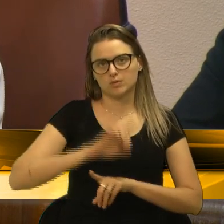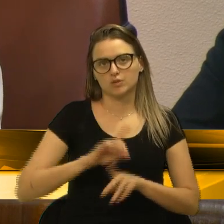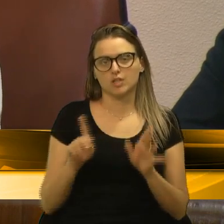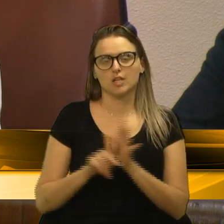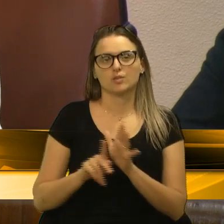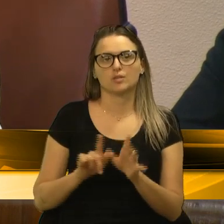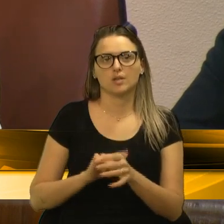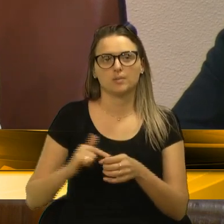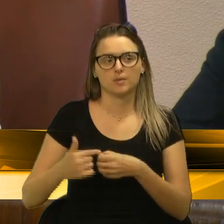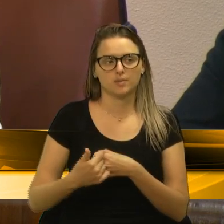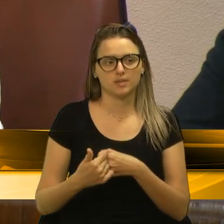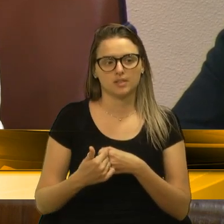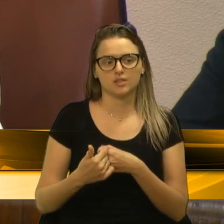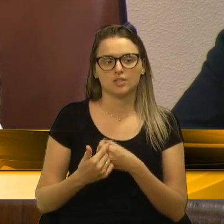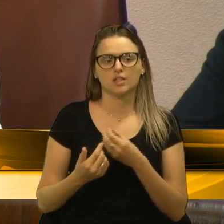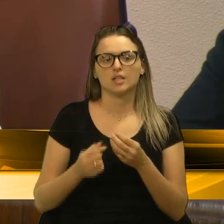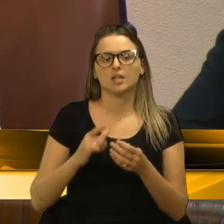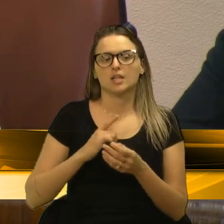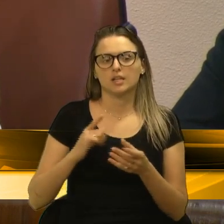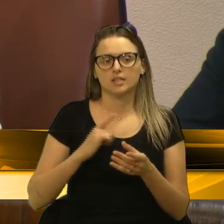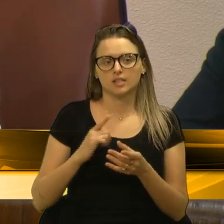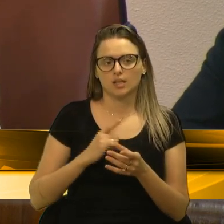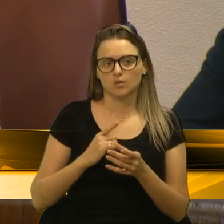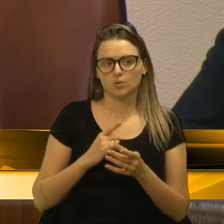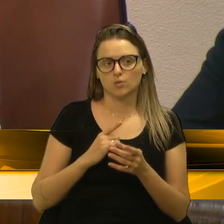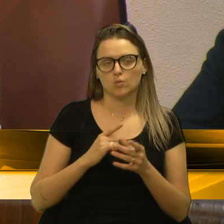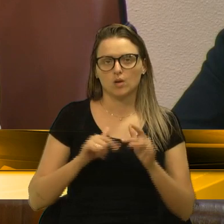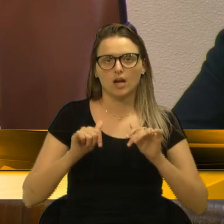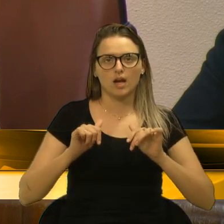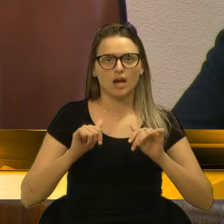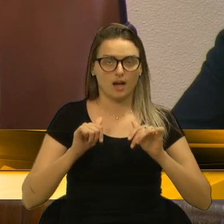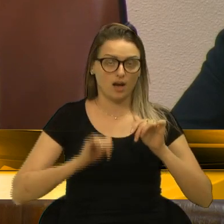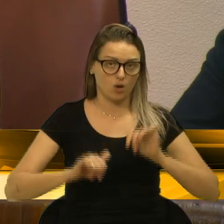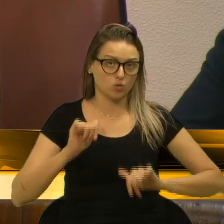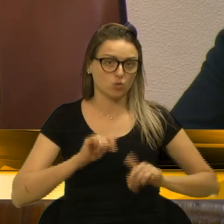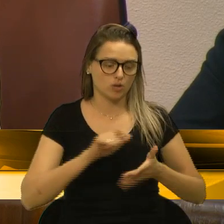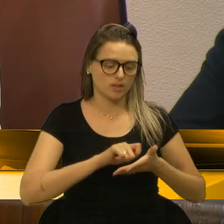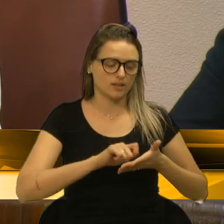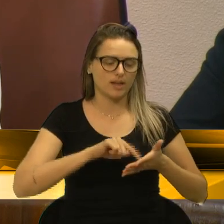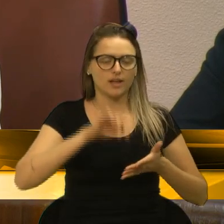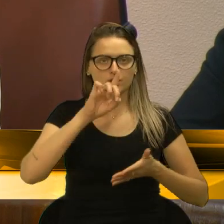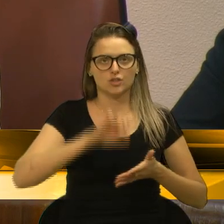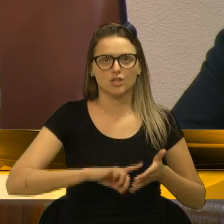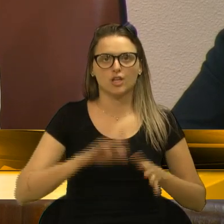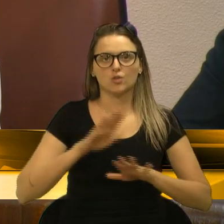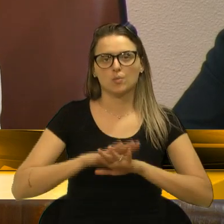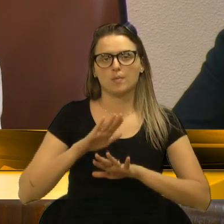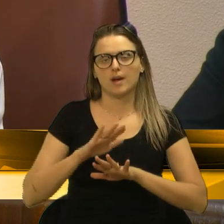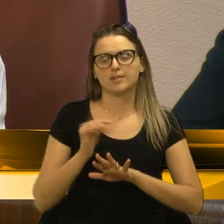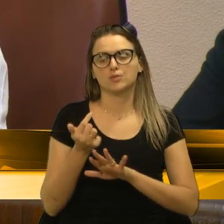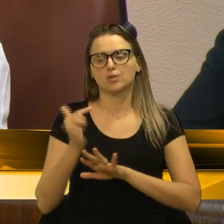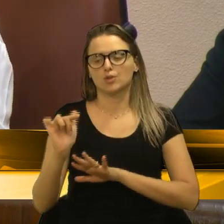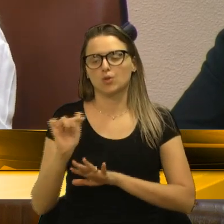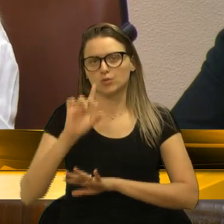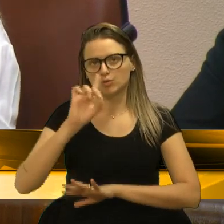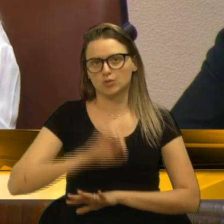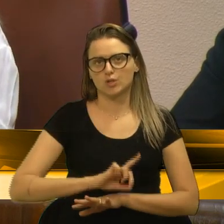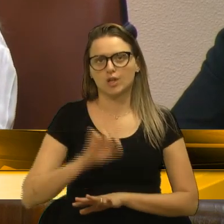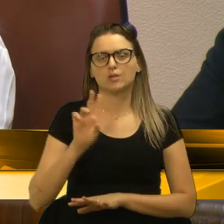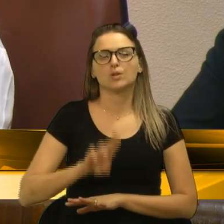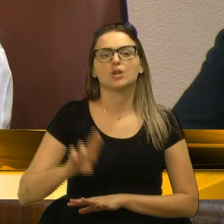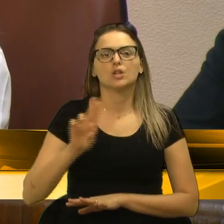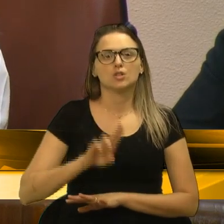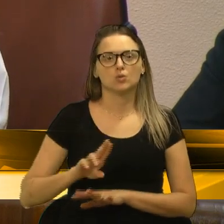cidade. Conclui a autora dizendo que é um direito a mais do que um direito de utilizar